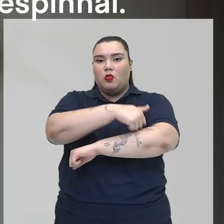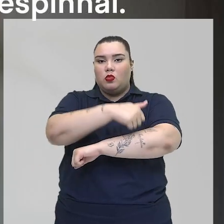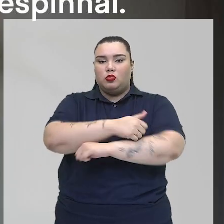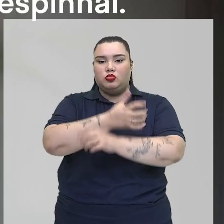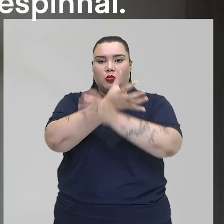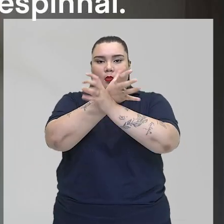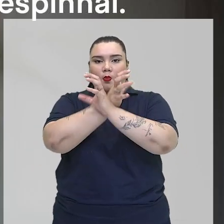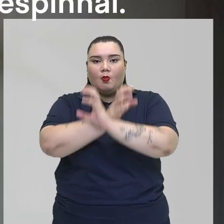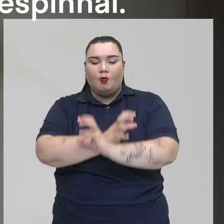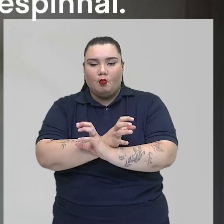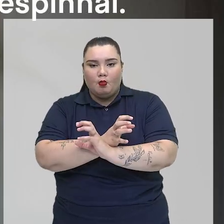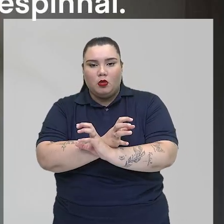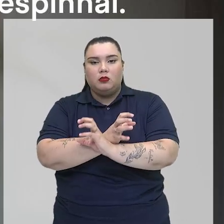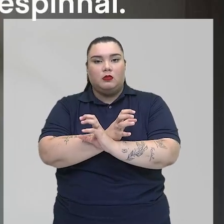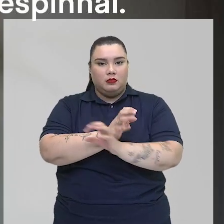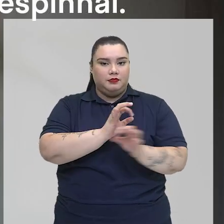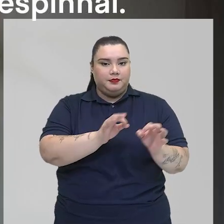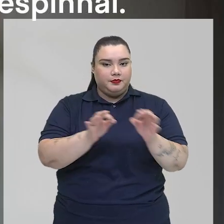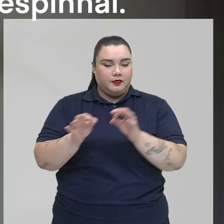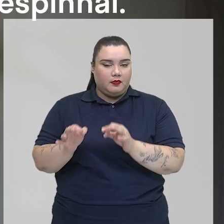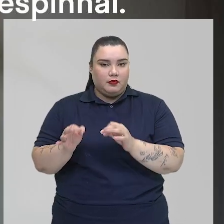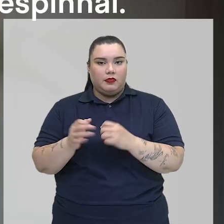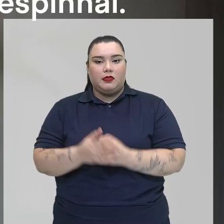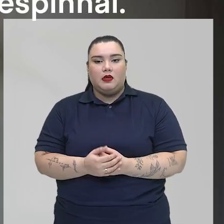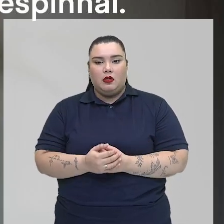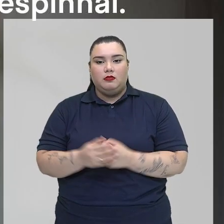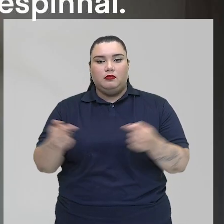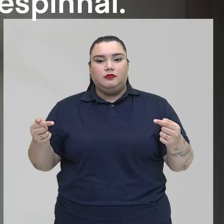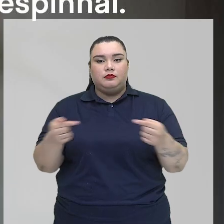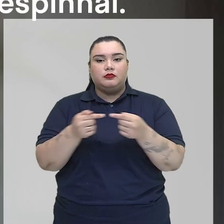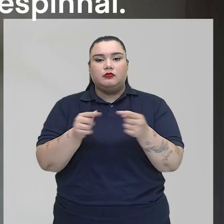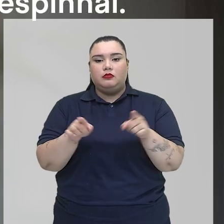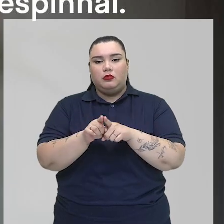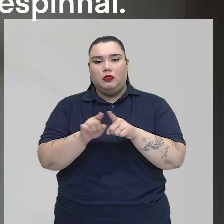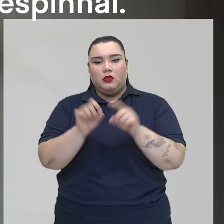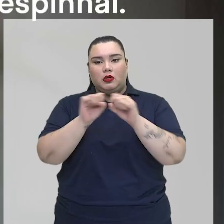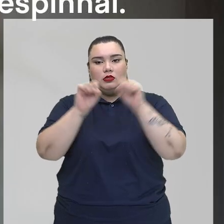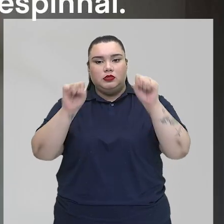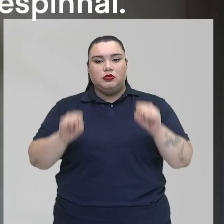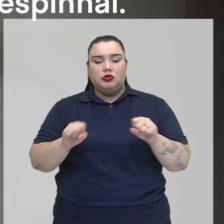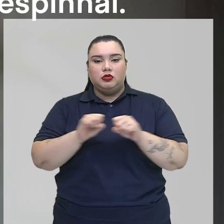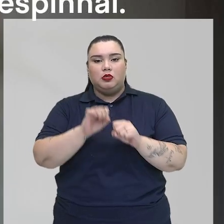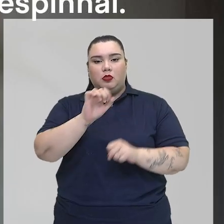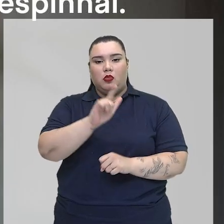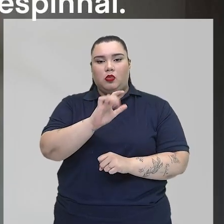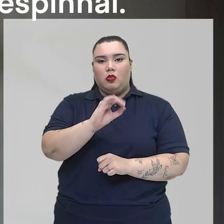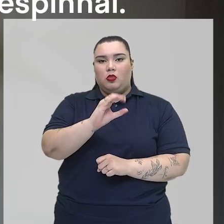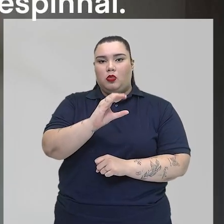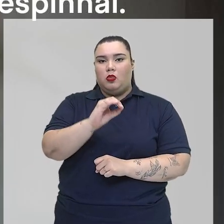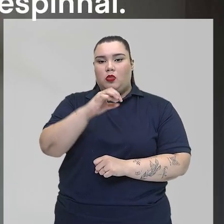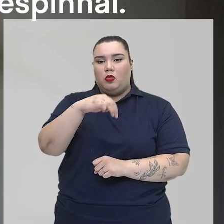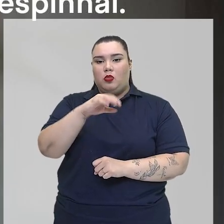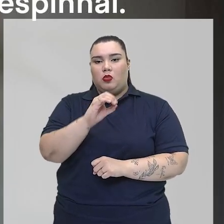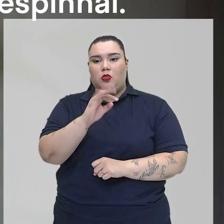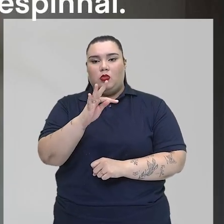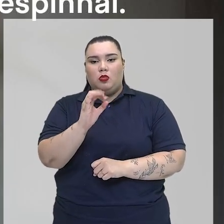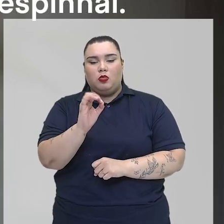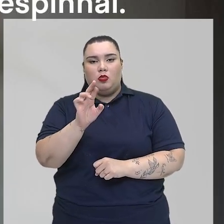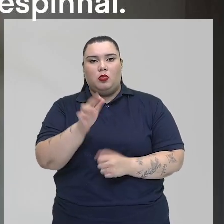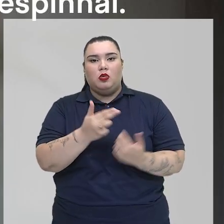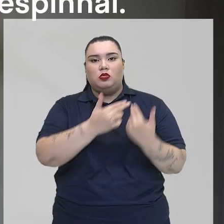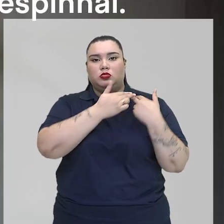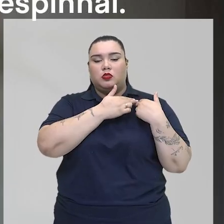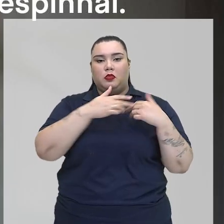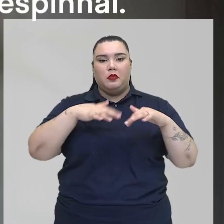esqueleto, né? Formado, então, por ossos. Faz parte também do sistema locomotor, que é